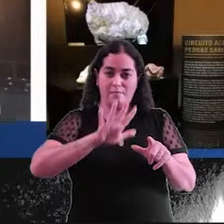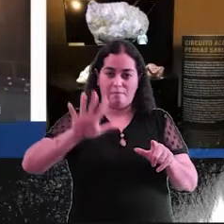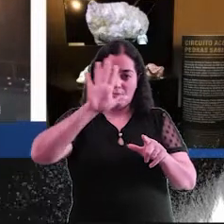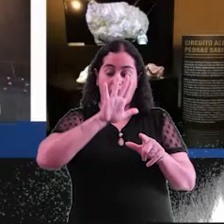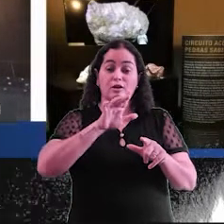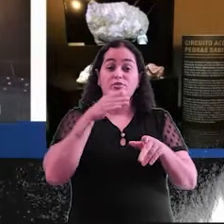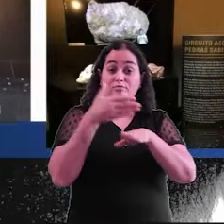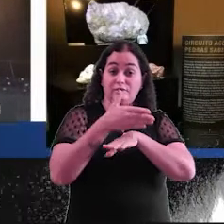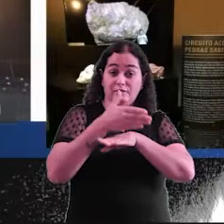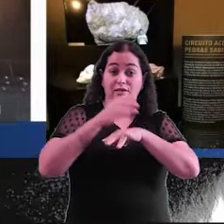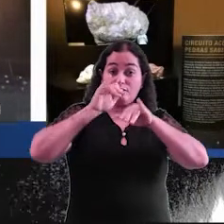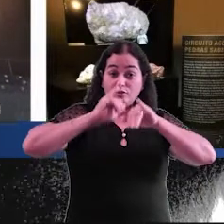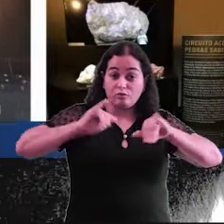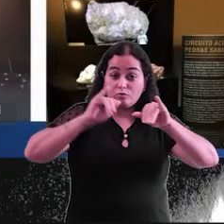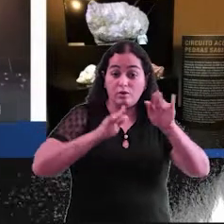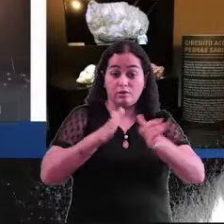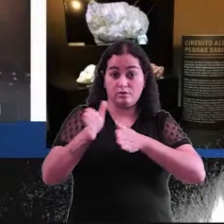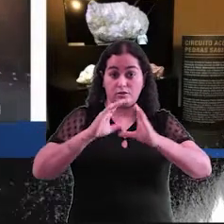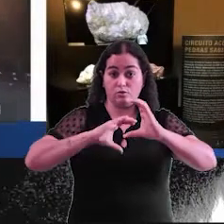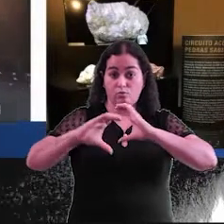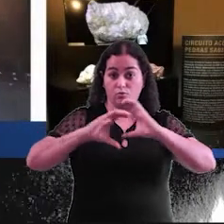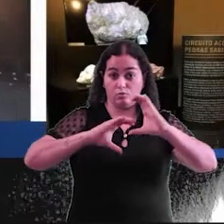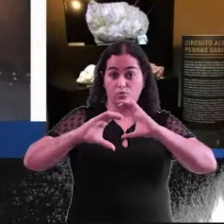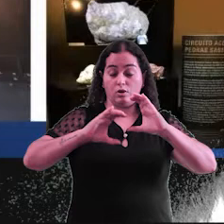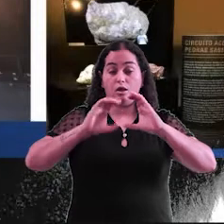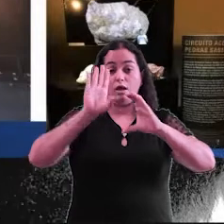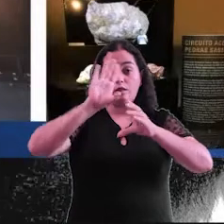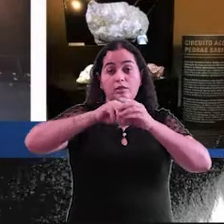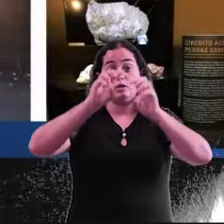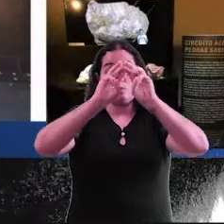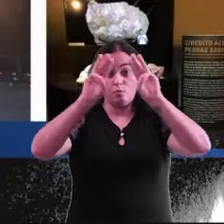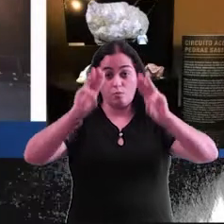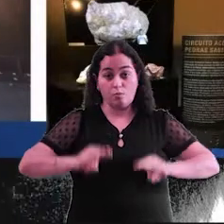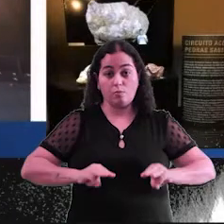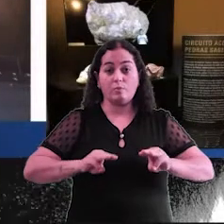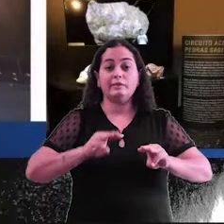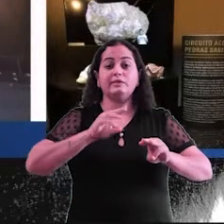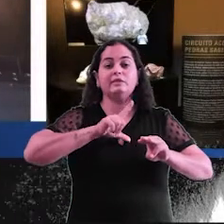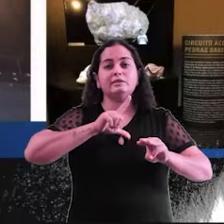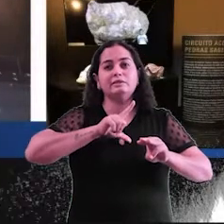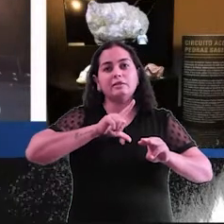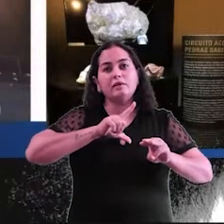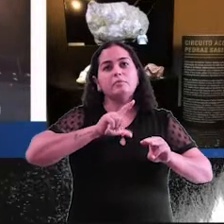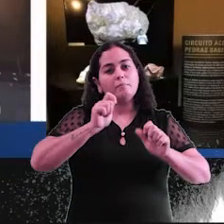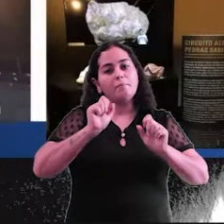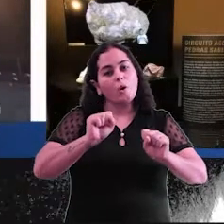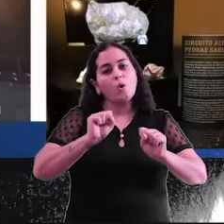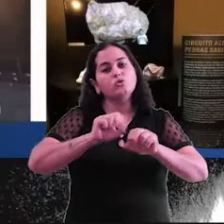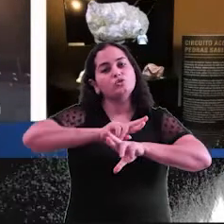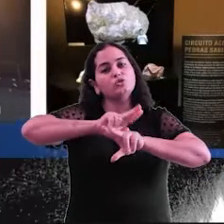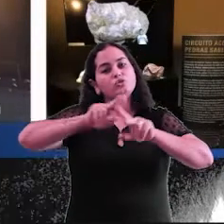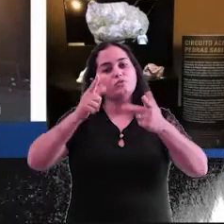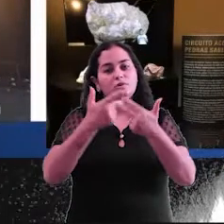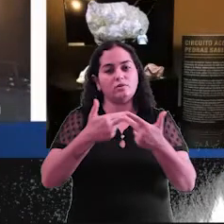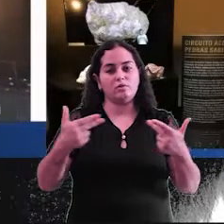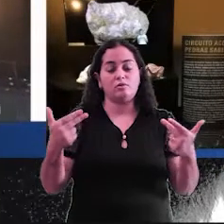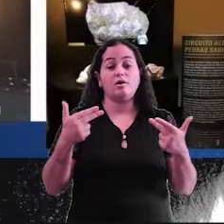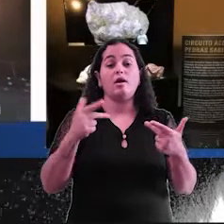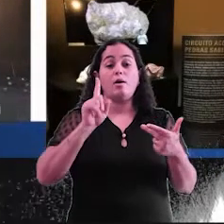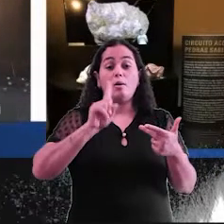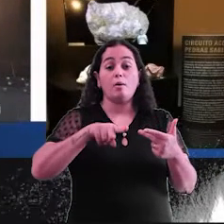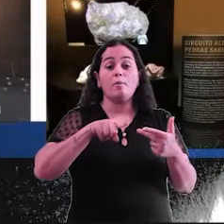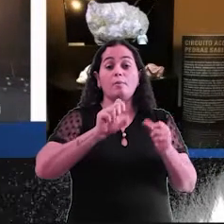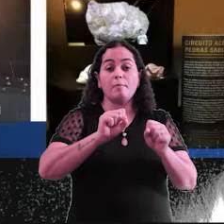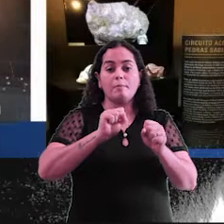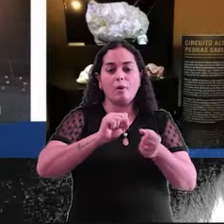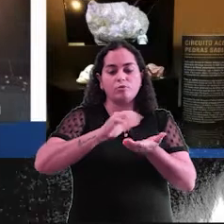dar de diversas formas, desde um mapa tátil colocado na entrada da exposição, um vídeo em Libras